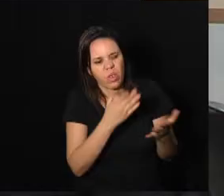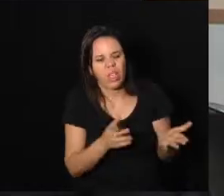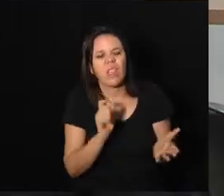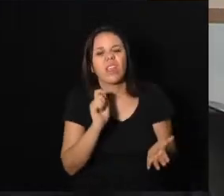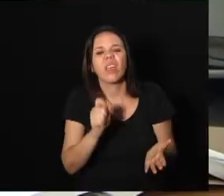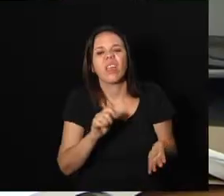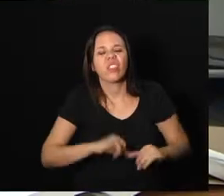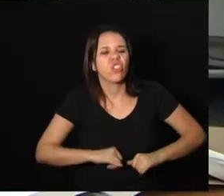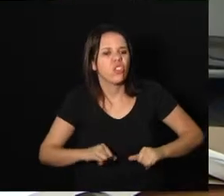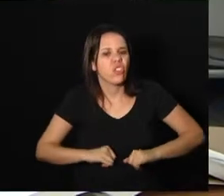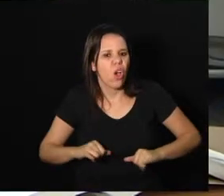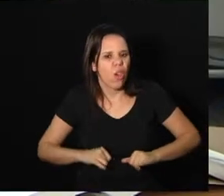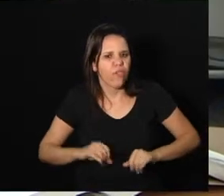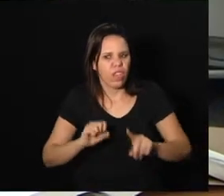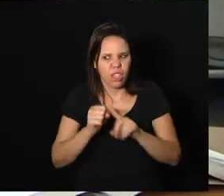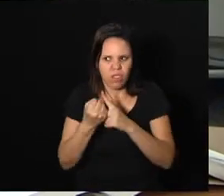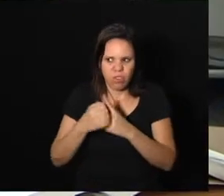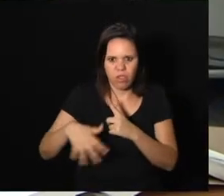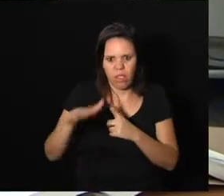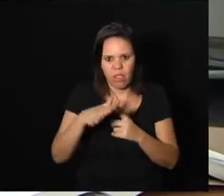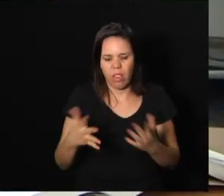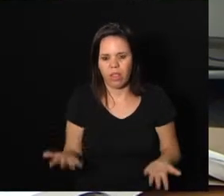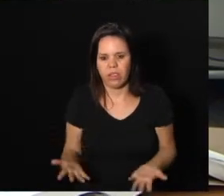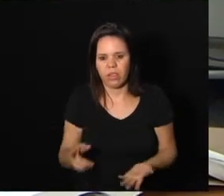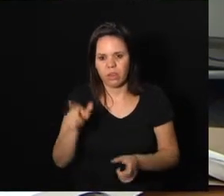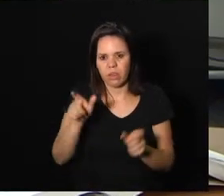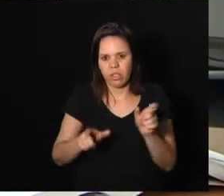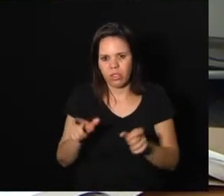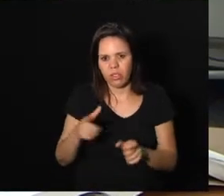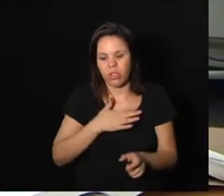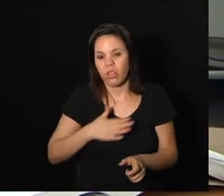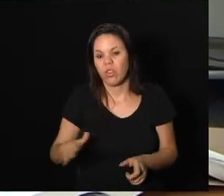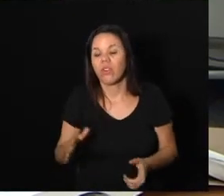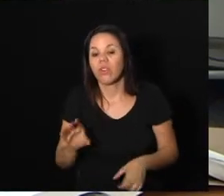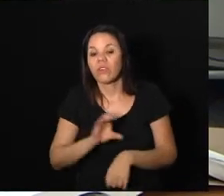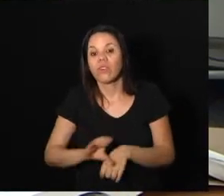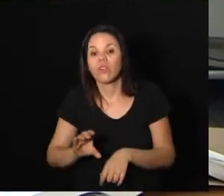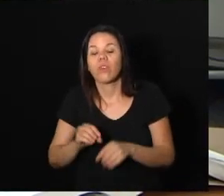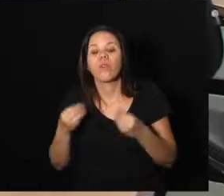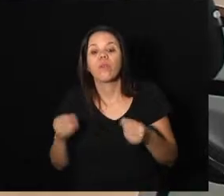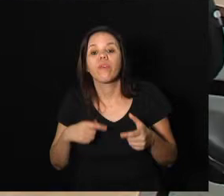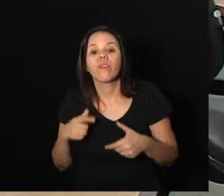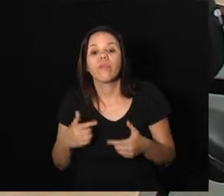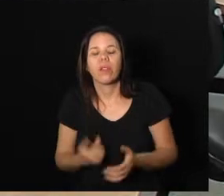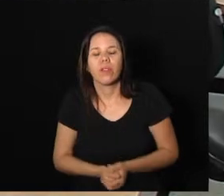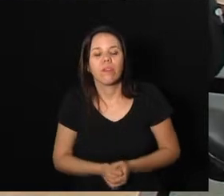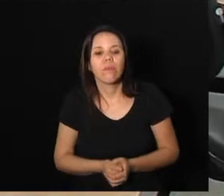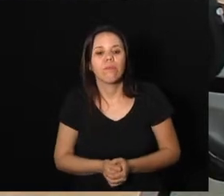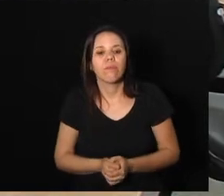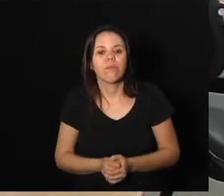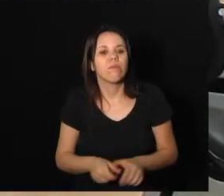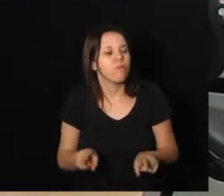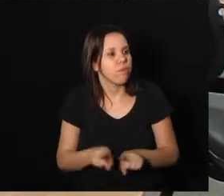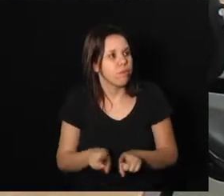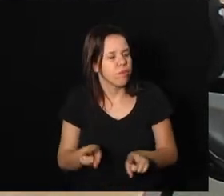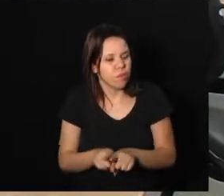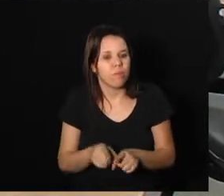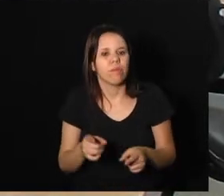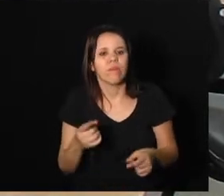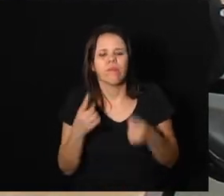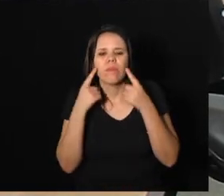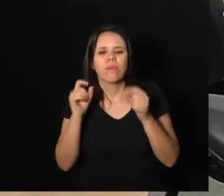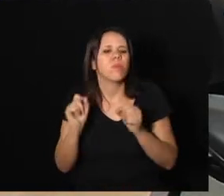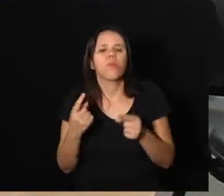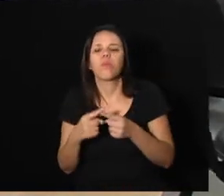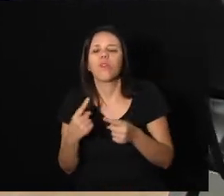toda a sociedade. É isso que eu ia falar, né? Uma pessoa que não gosta do curso, depois como que vai atuar? Exato. Às vezes também é interessante pensar no porquê